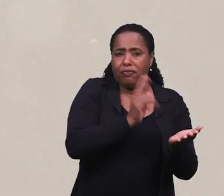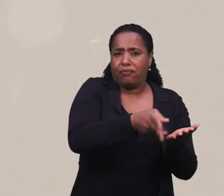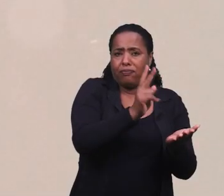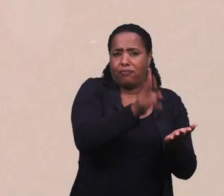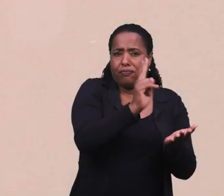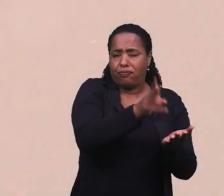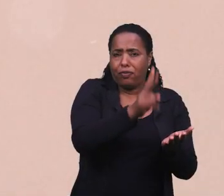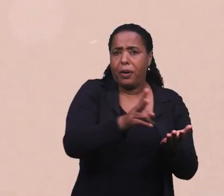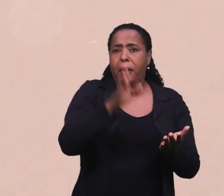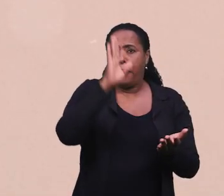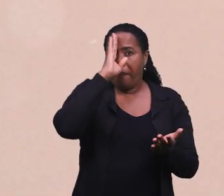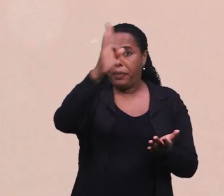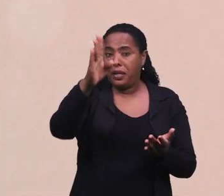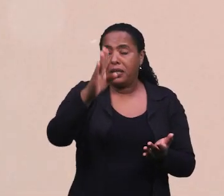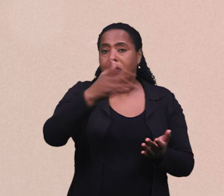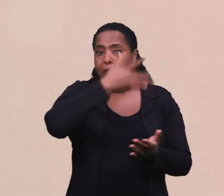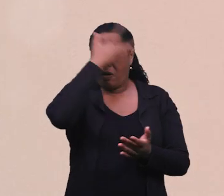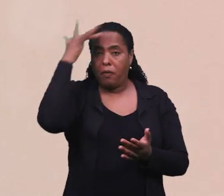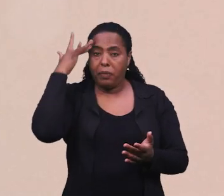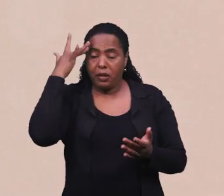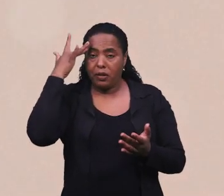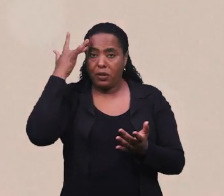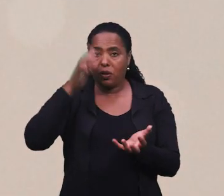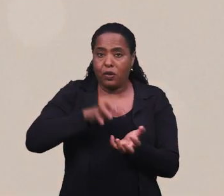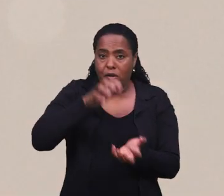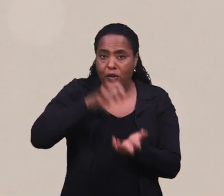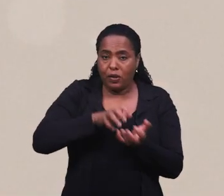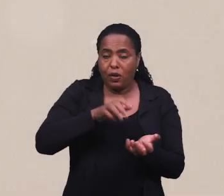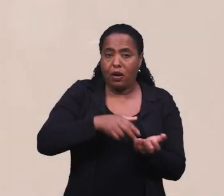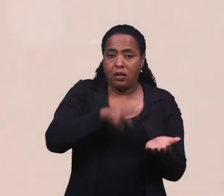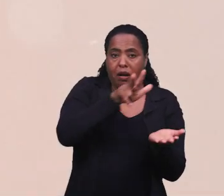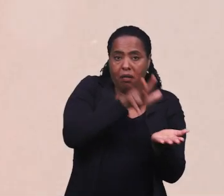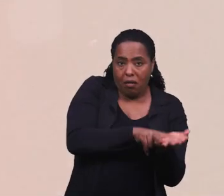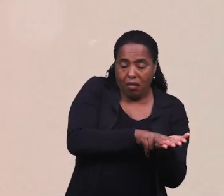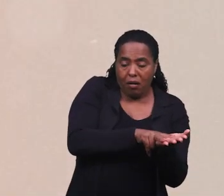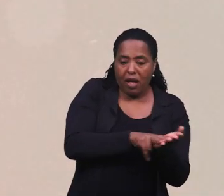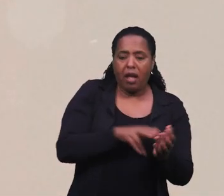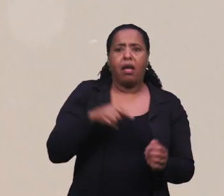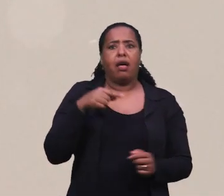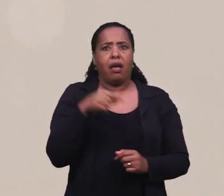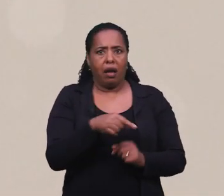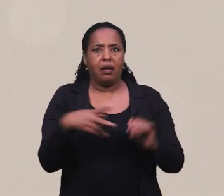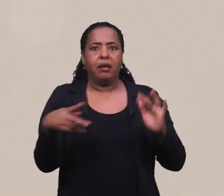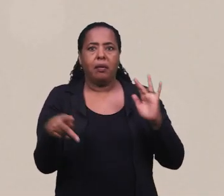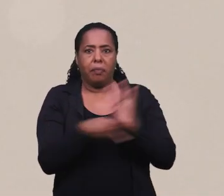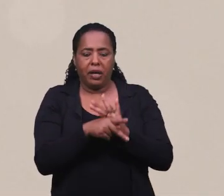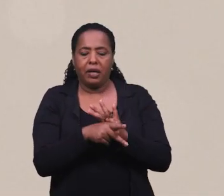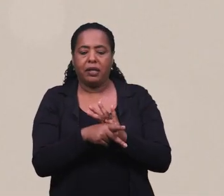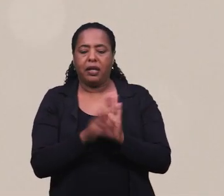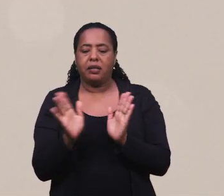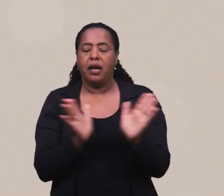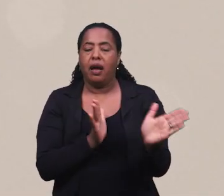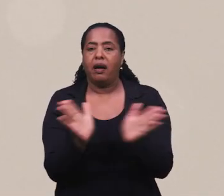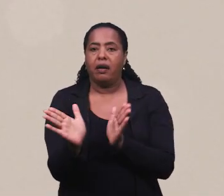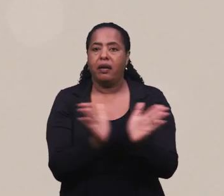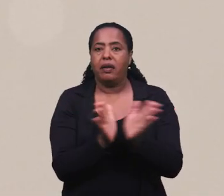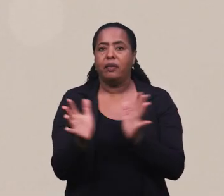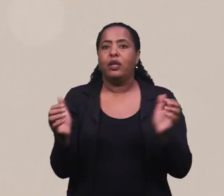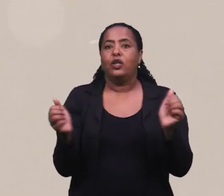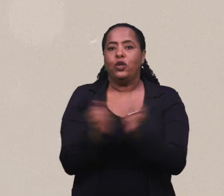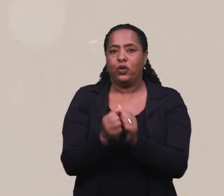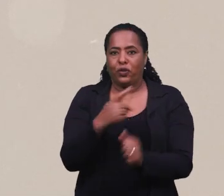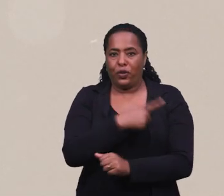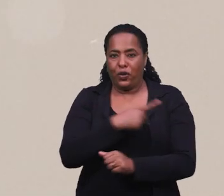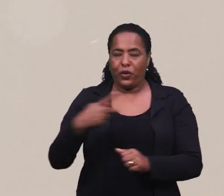cumprimentar esse idoso, capaz Senhor Jesus, perguntar o nome dele, sentar ao lado dele. Interessante que a localização